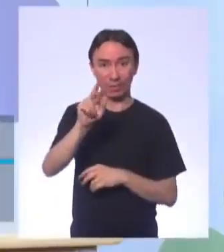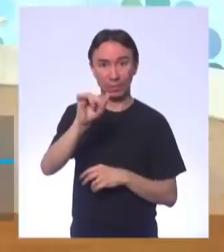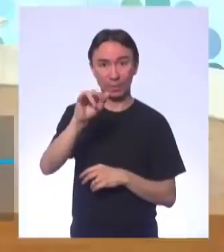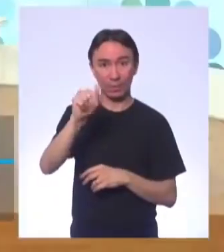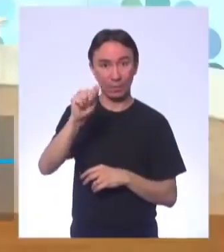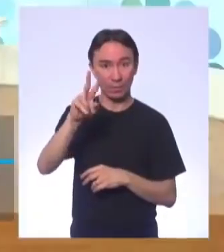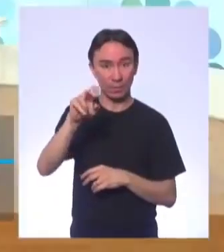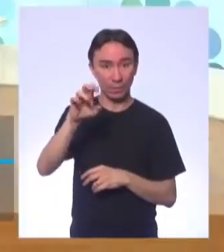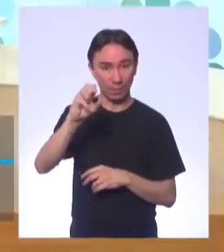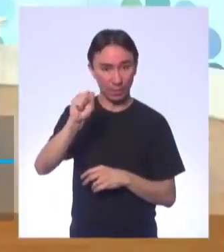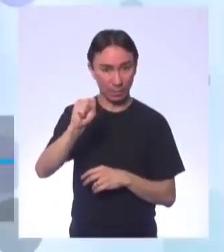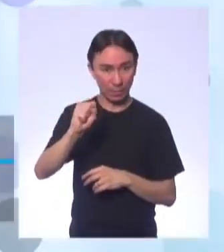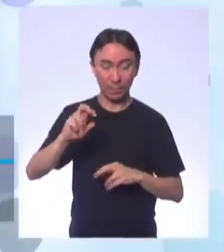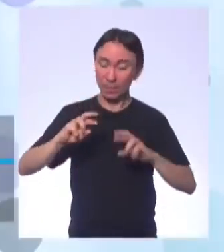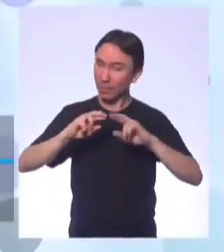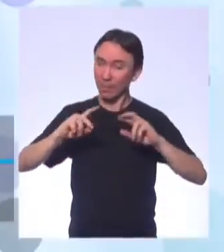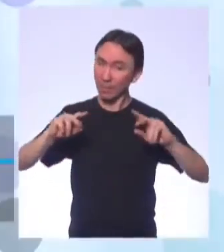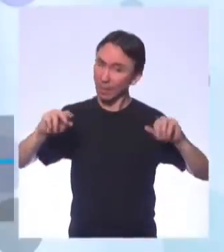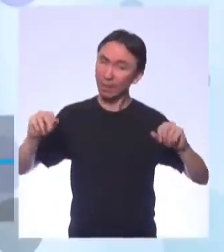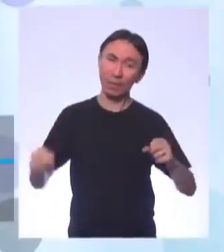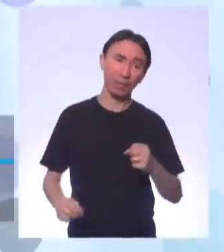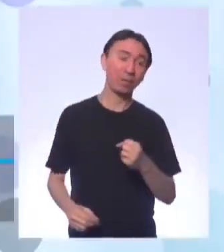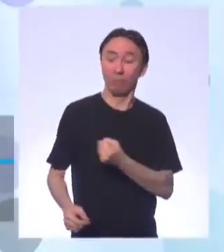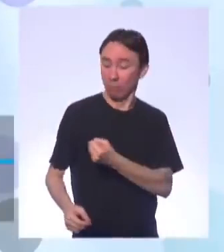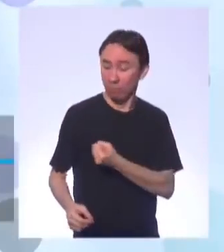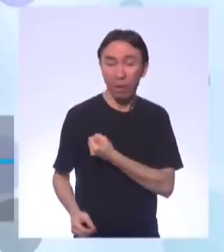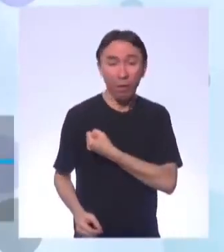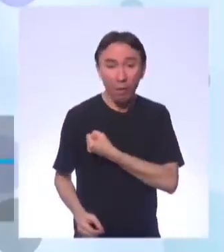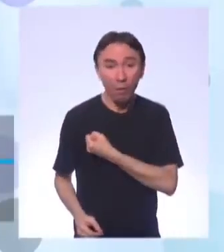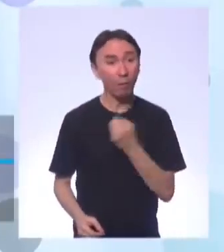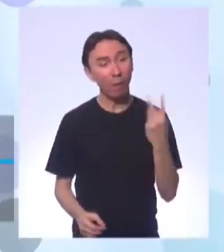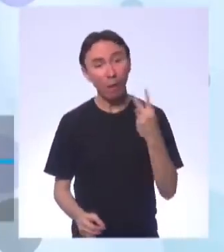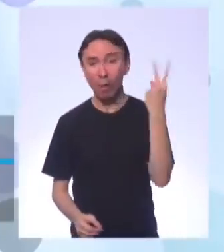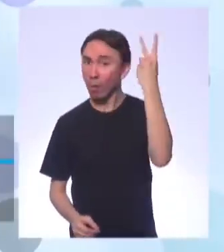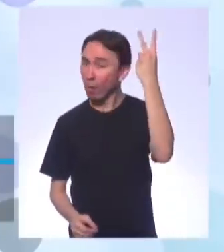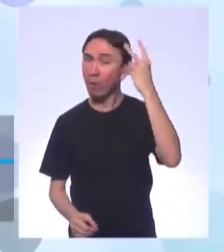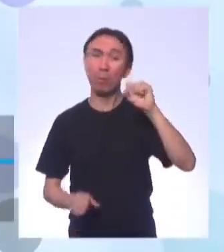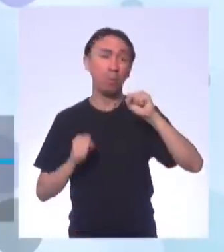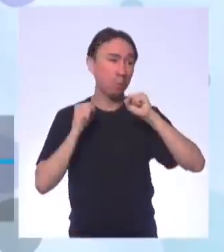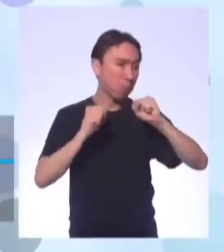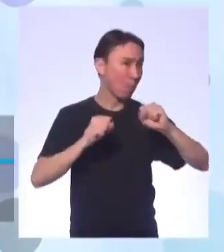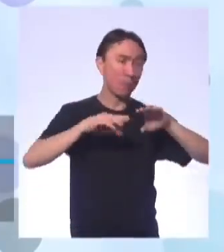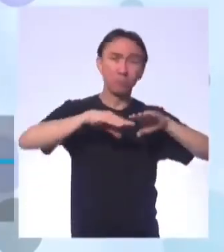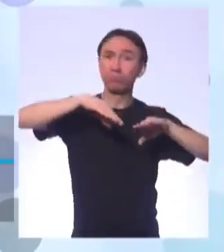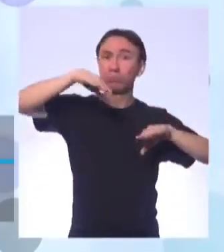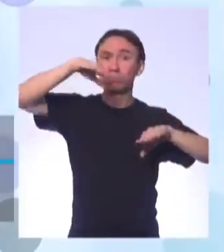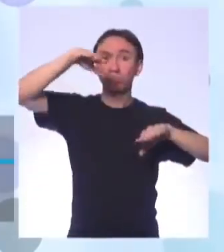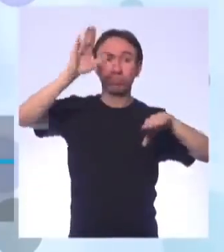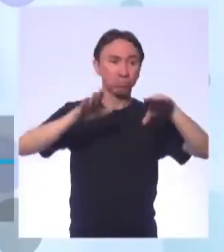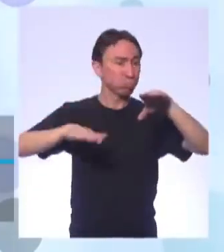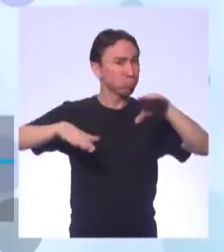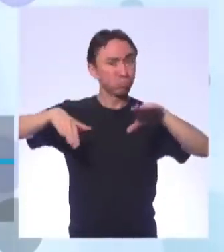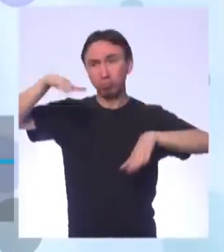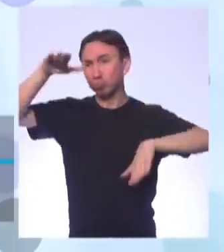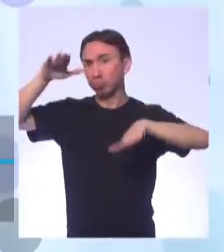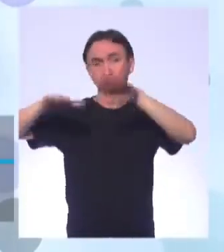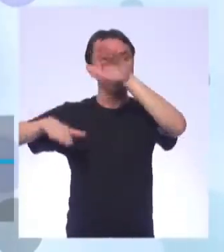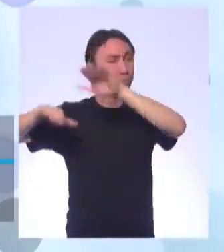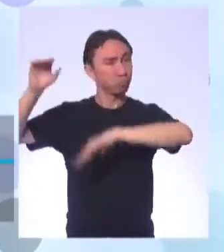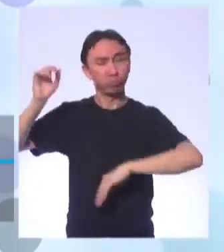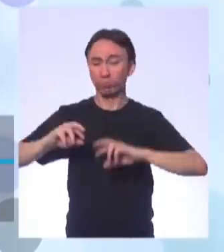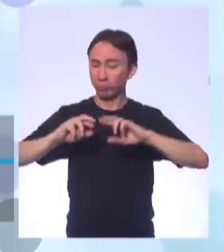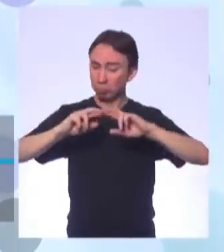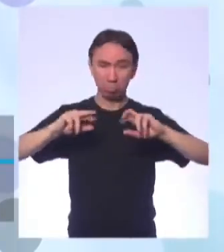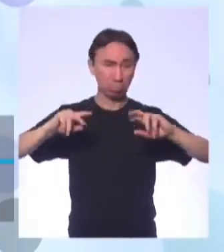esses valores sempre vão dar variando ou seja ele pode assumir aí qualquer qualquer valor entre "tá tem uma regrinha aí